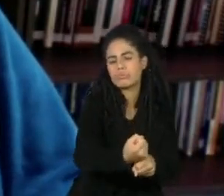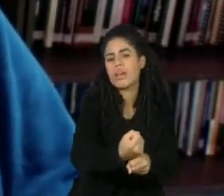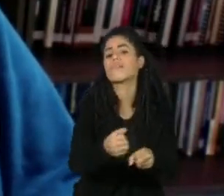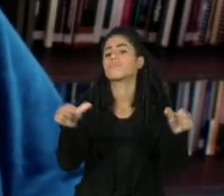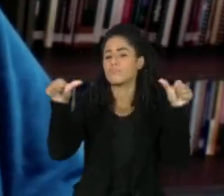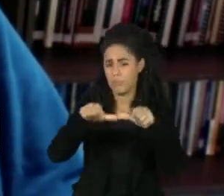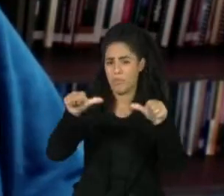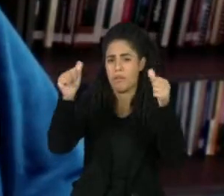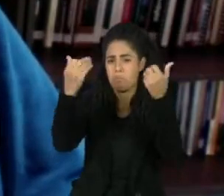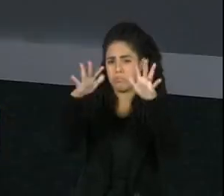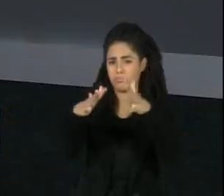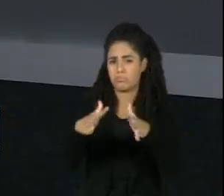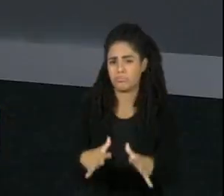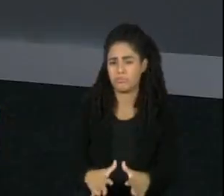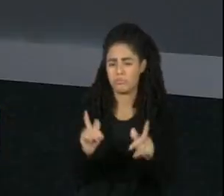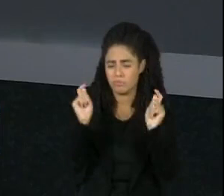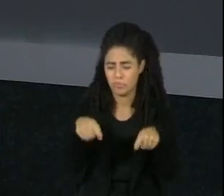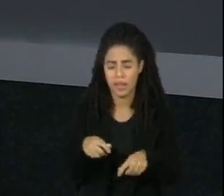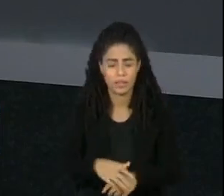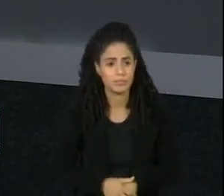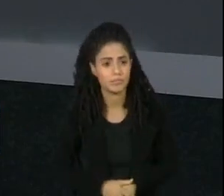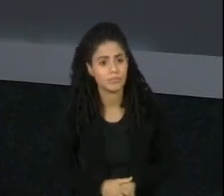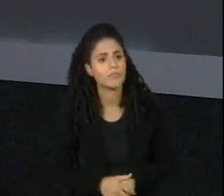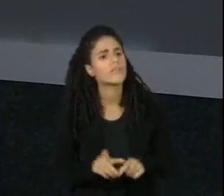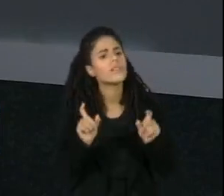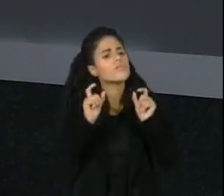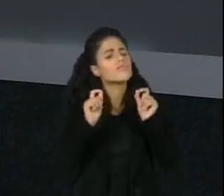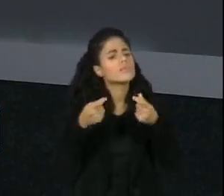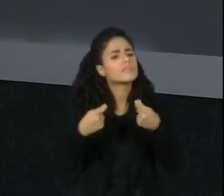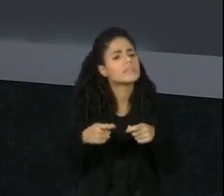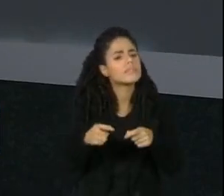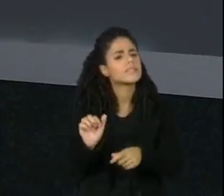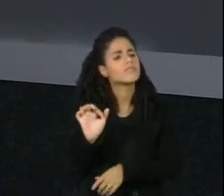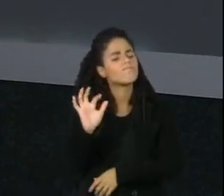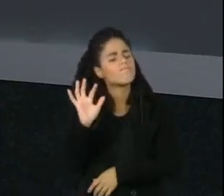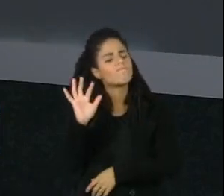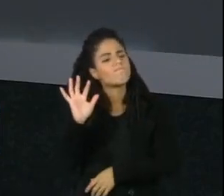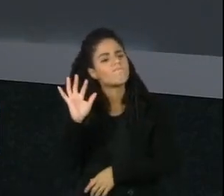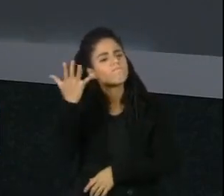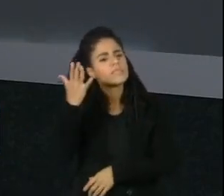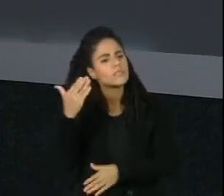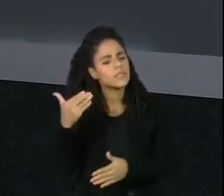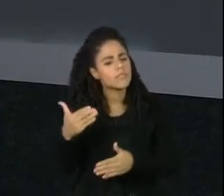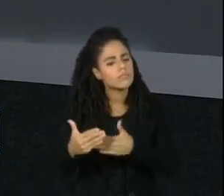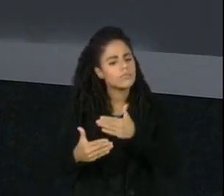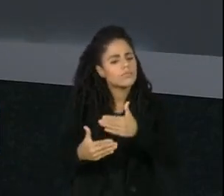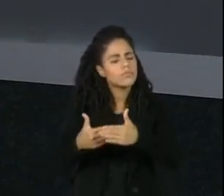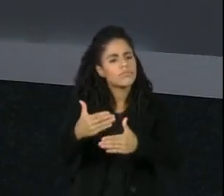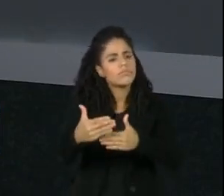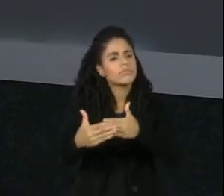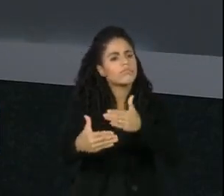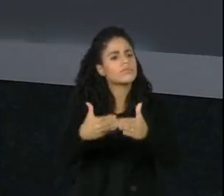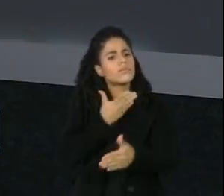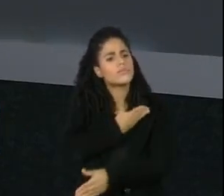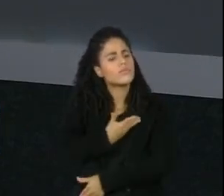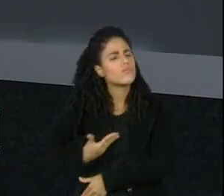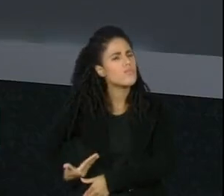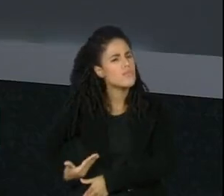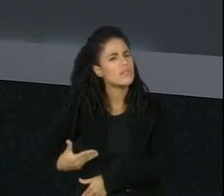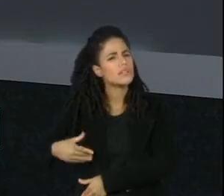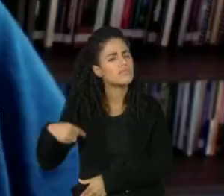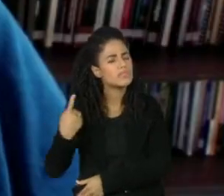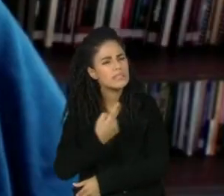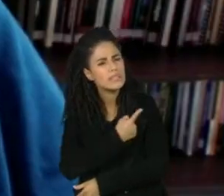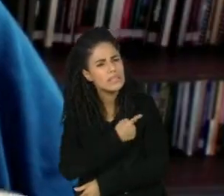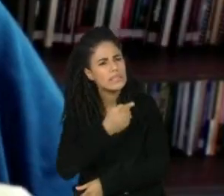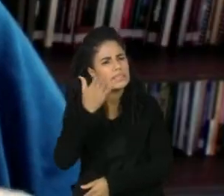retorno e a floresta não volta mais. O que precisa acontecer nos próximos governos para que a gente atinja